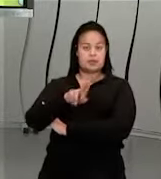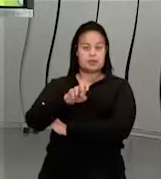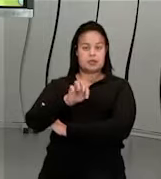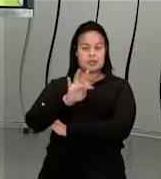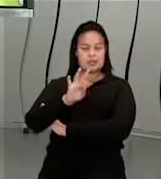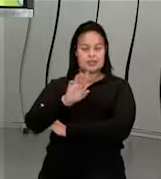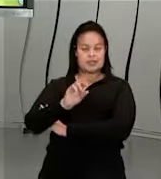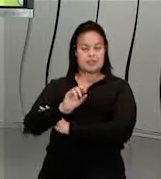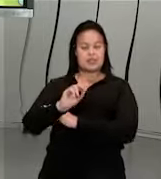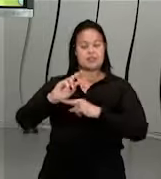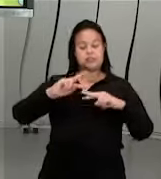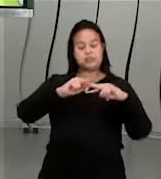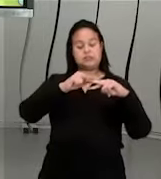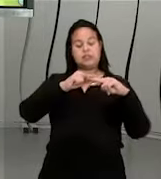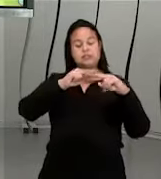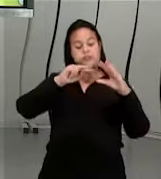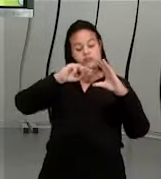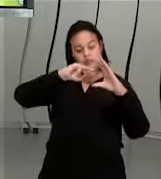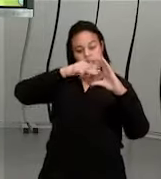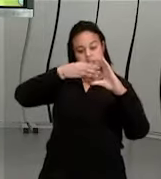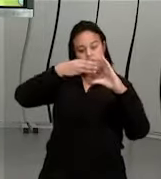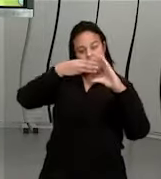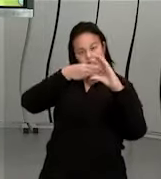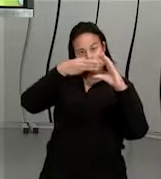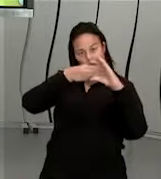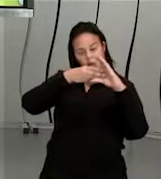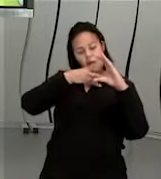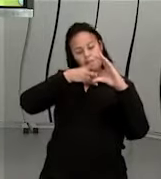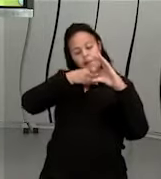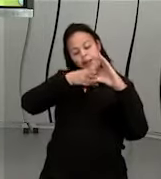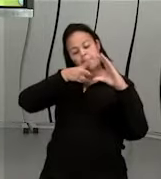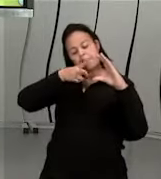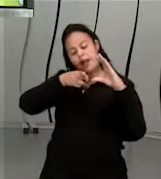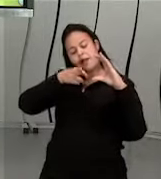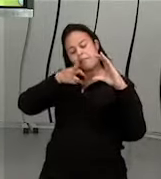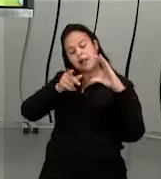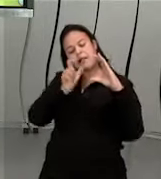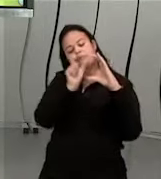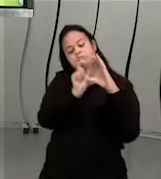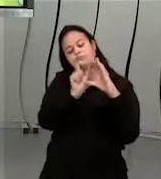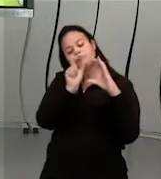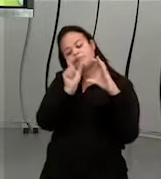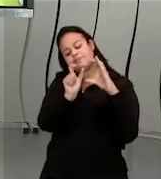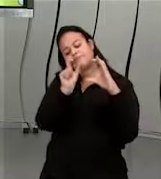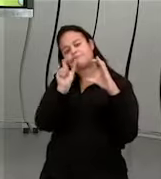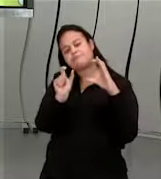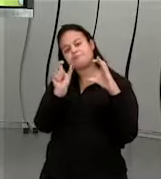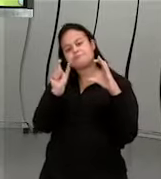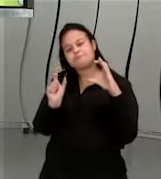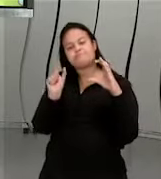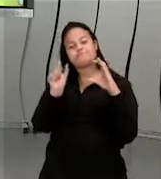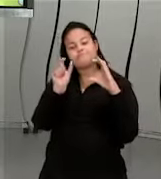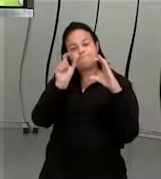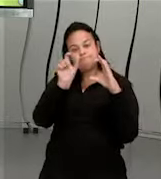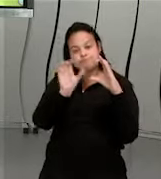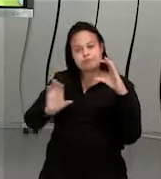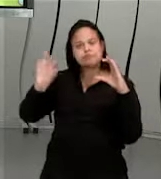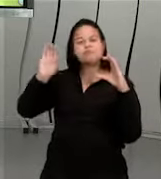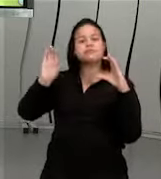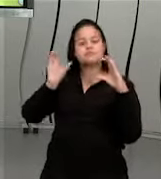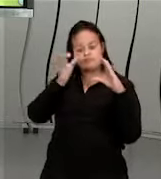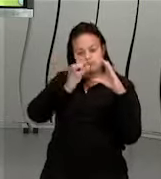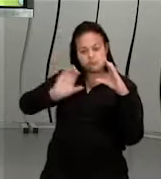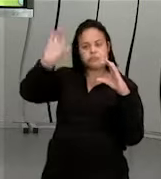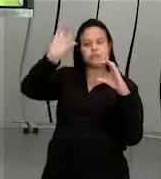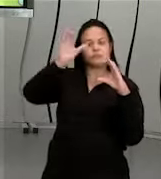ou seja, elas já foram células na sua fase original, mas essa célula rompeu, se fragmentou